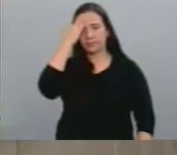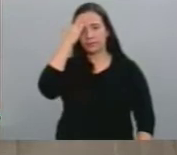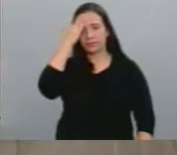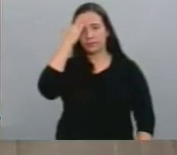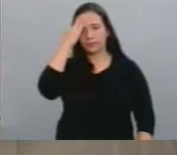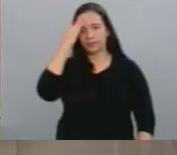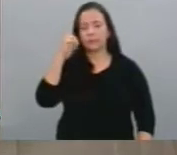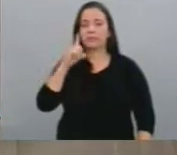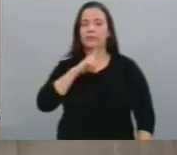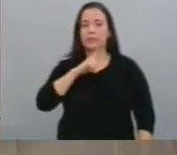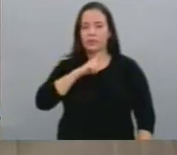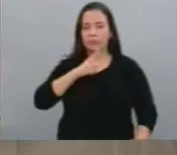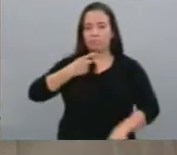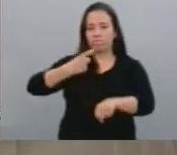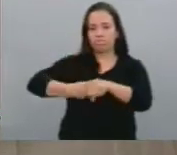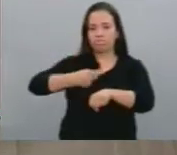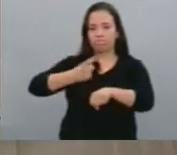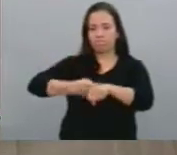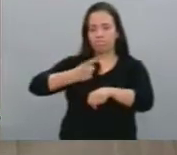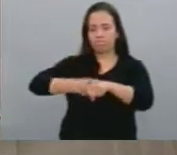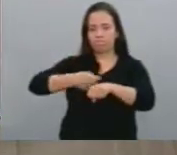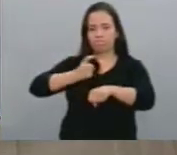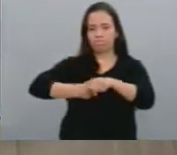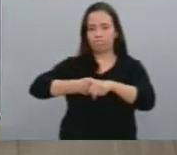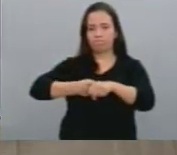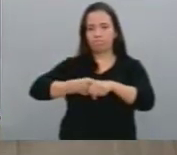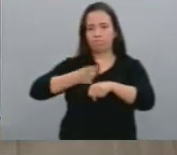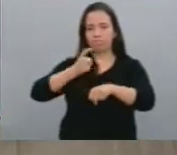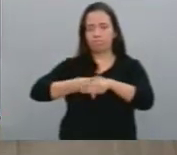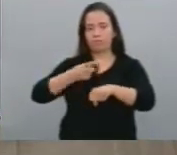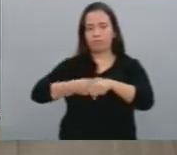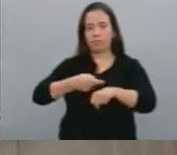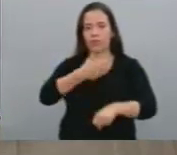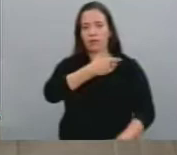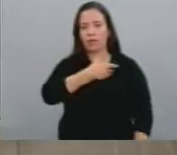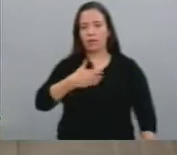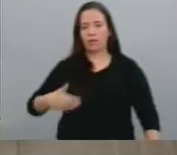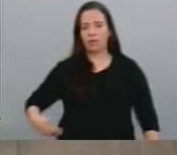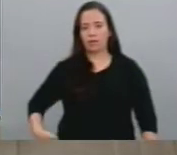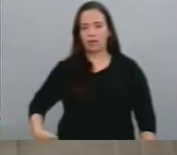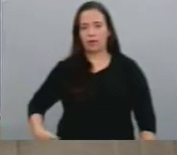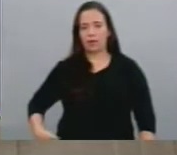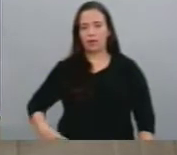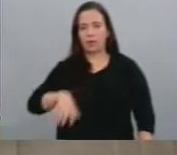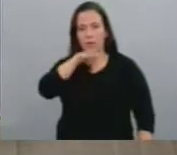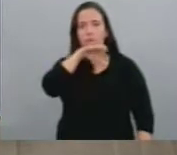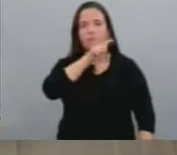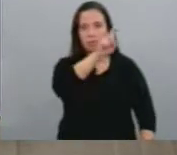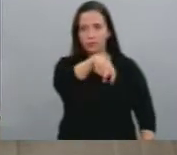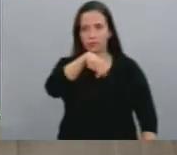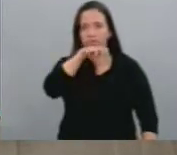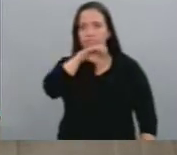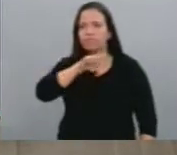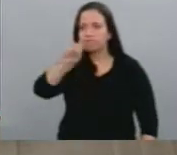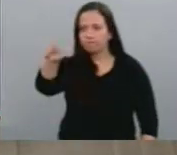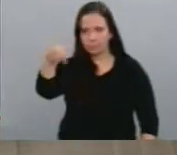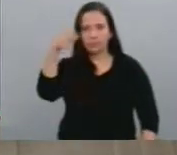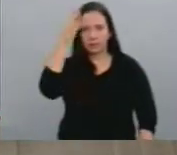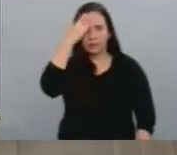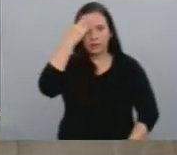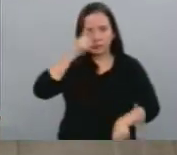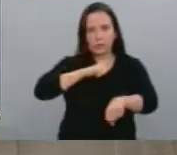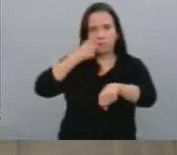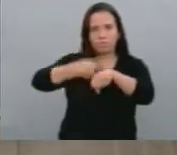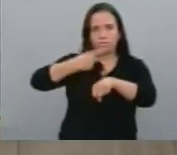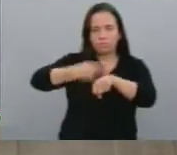do rigor do Estado na tributação. Agora, a